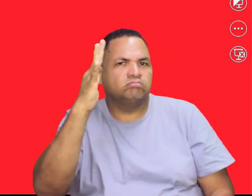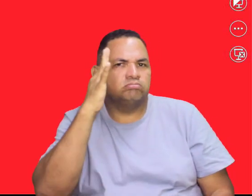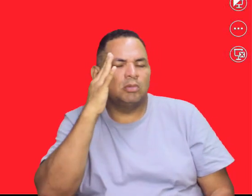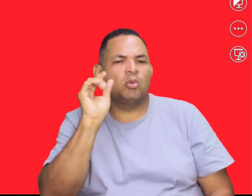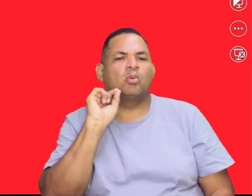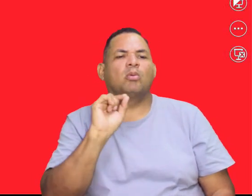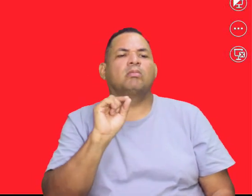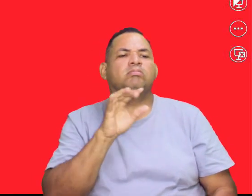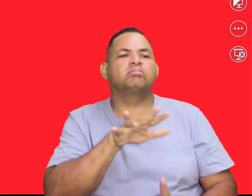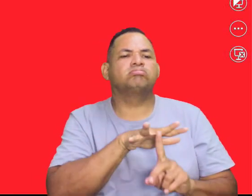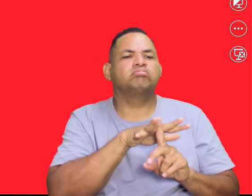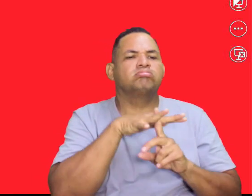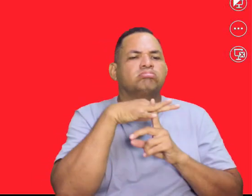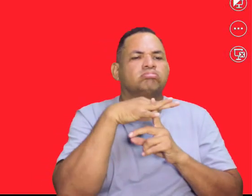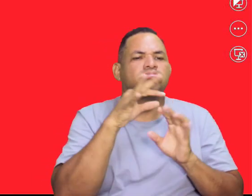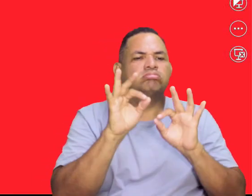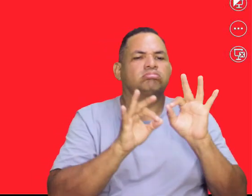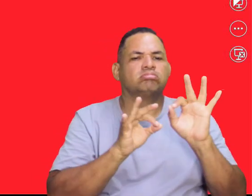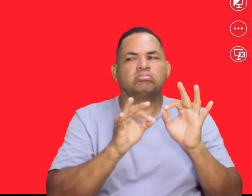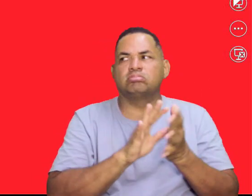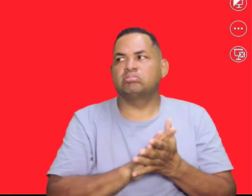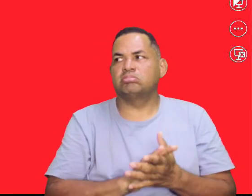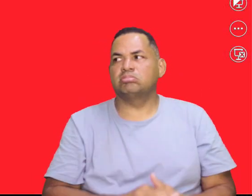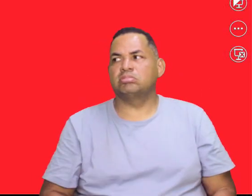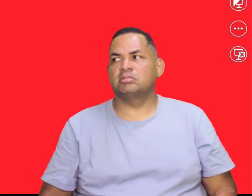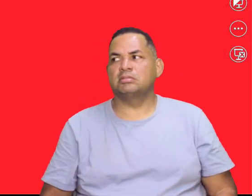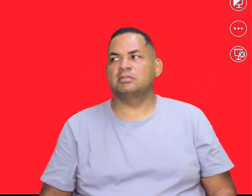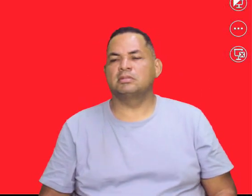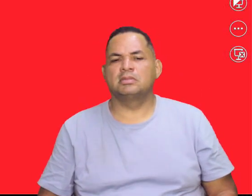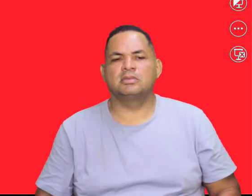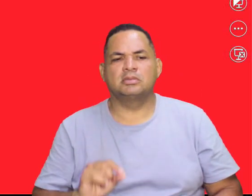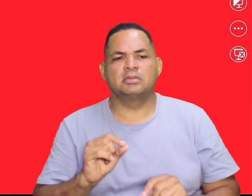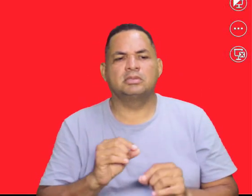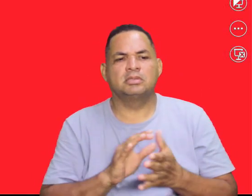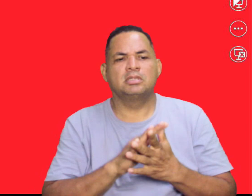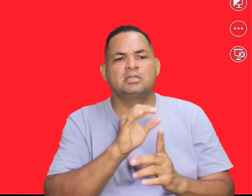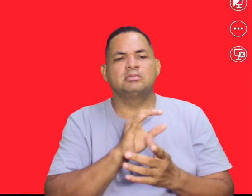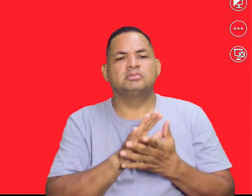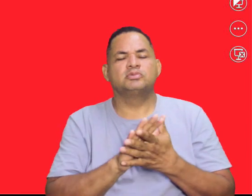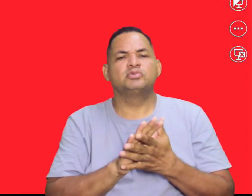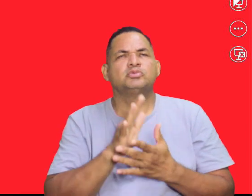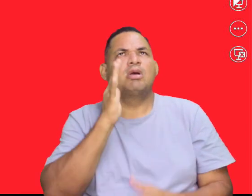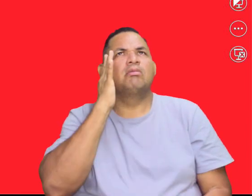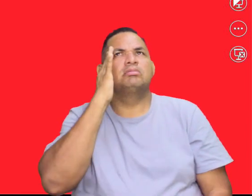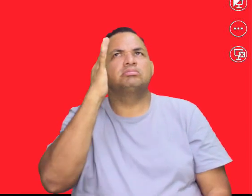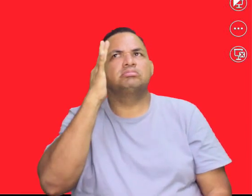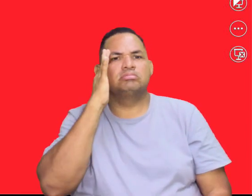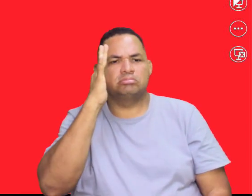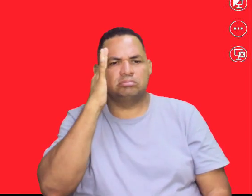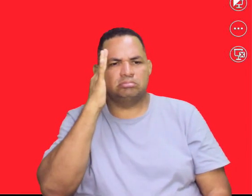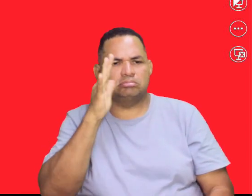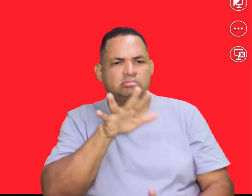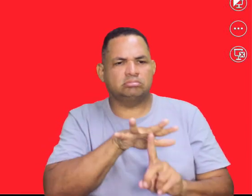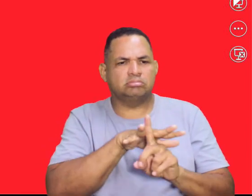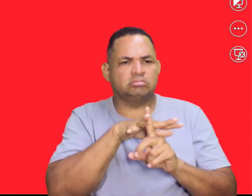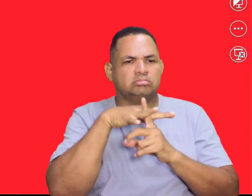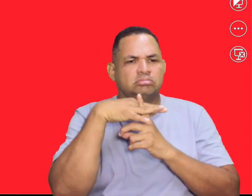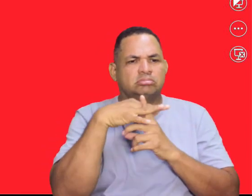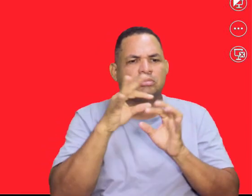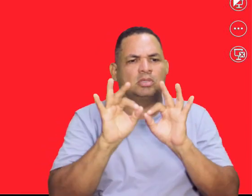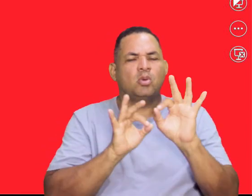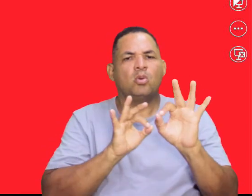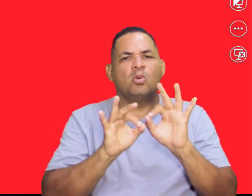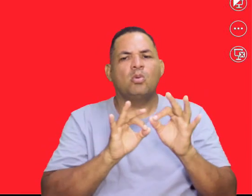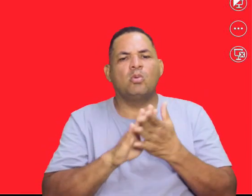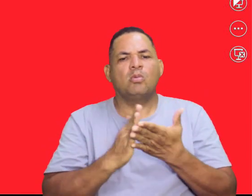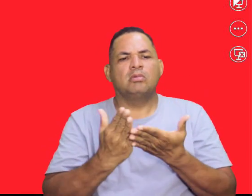O que é o utópico? Vem da palavra utopia. Utopia quer dizer um sonho. Então, socialismo utópico quer